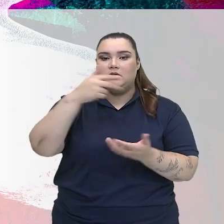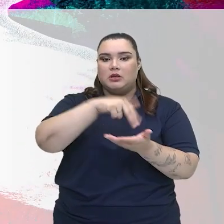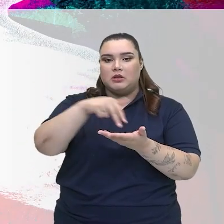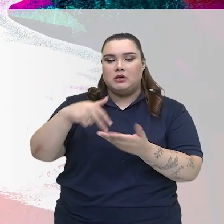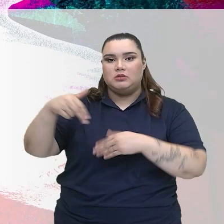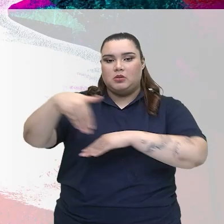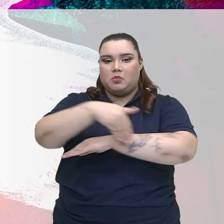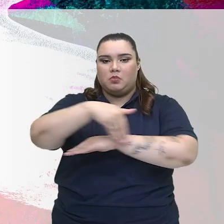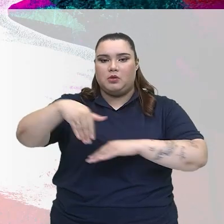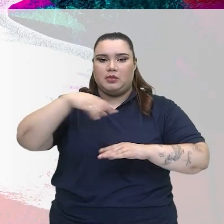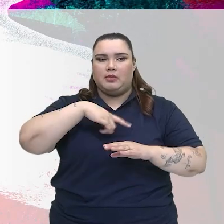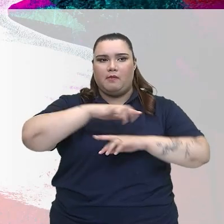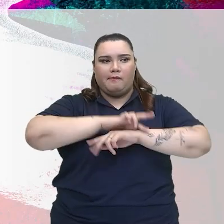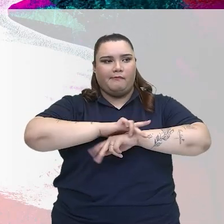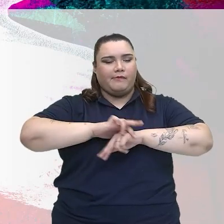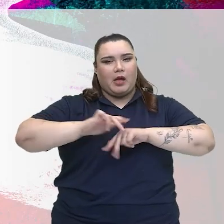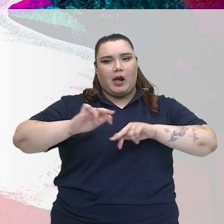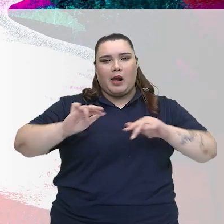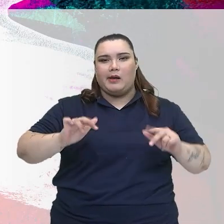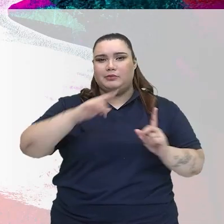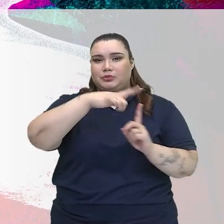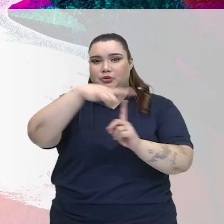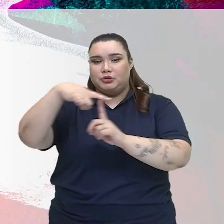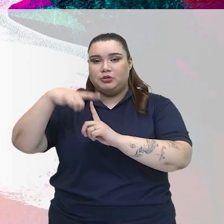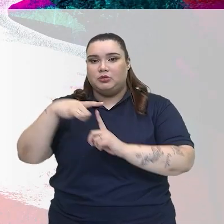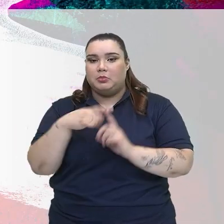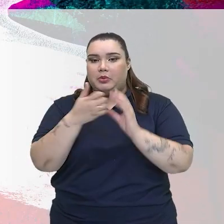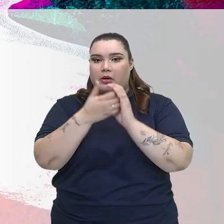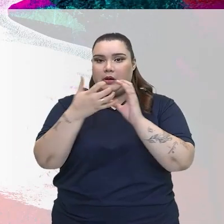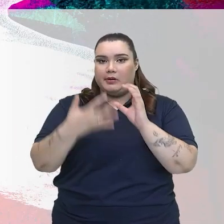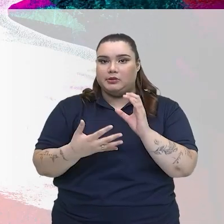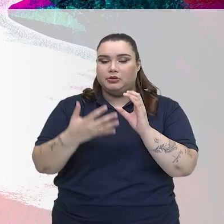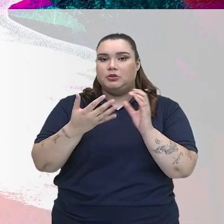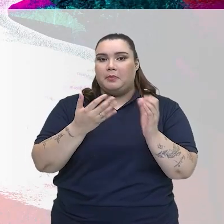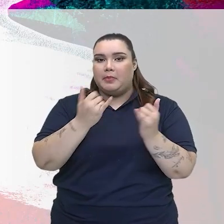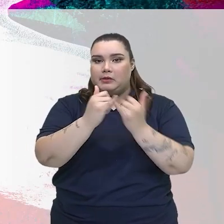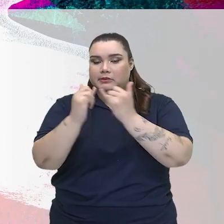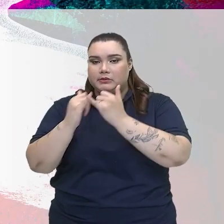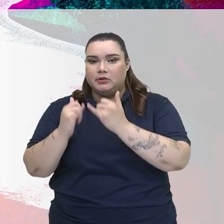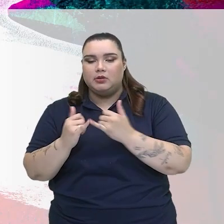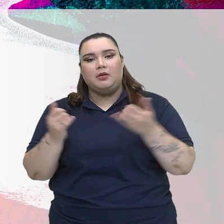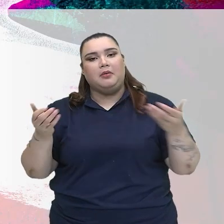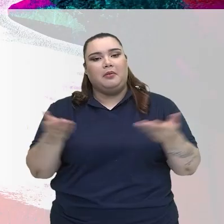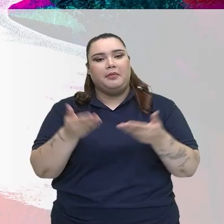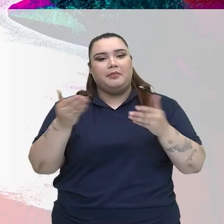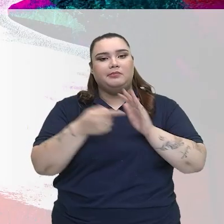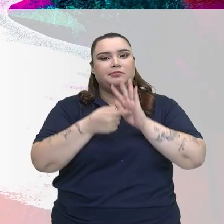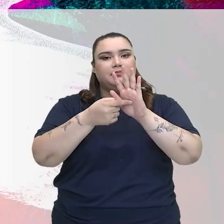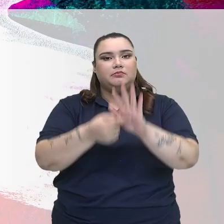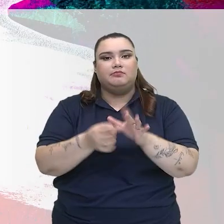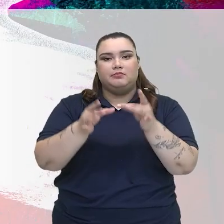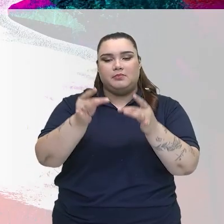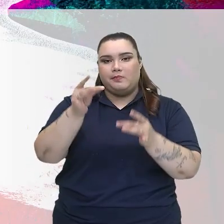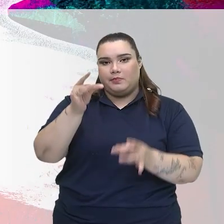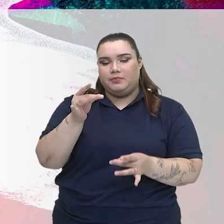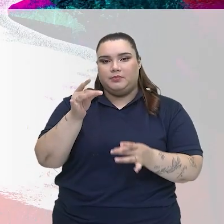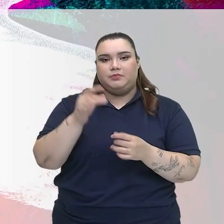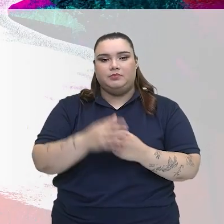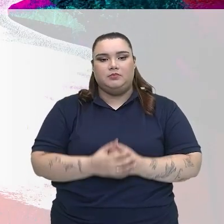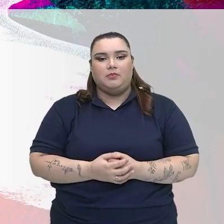dance existem vários estilos de dança que têm características em comum? Vamos então passar a conhecer esses